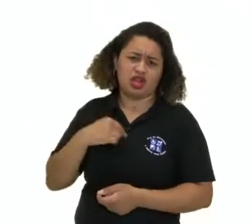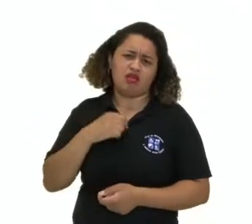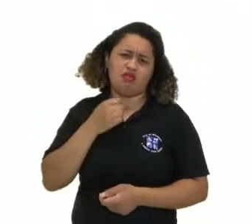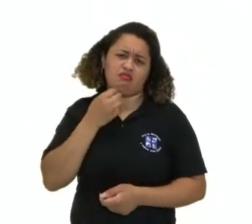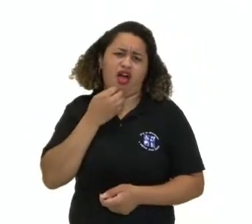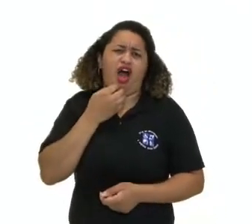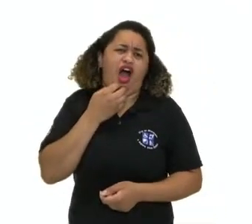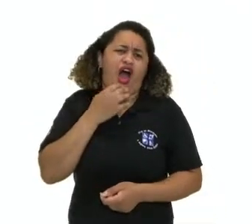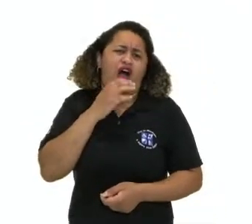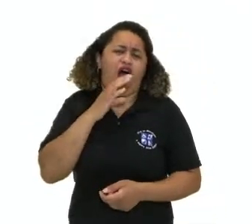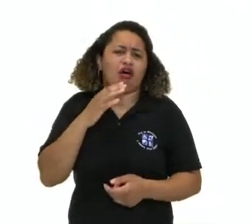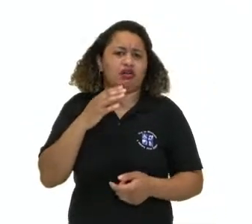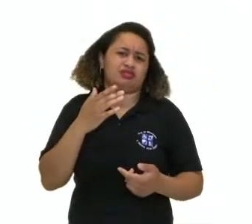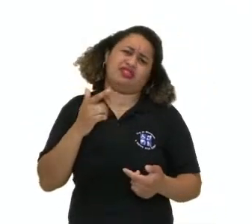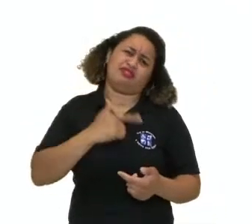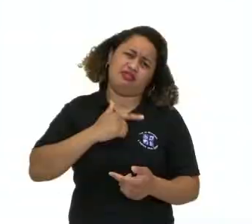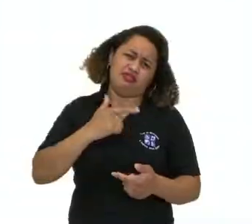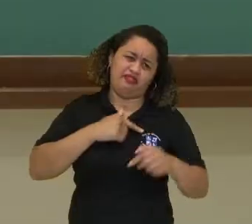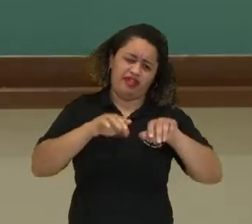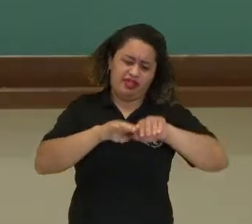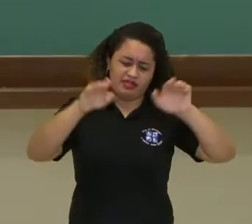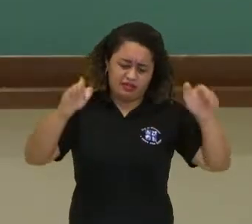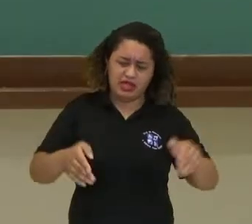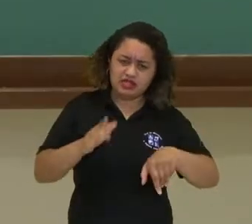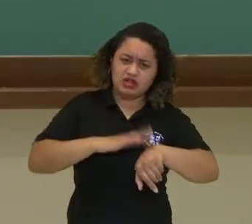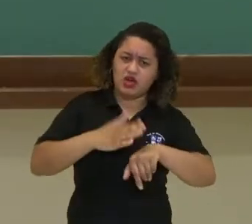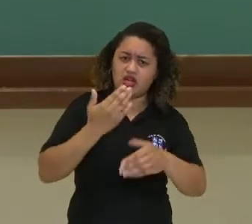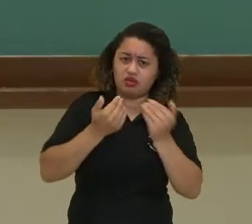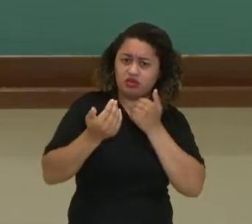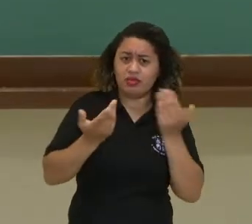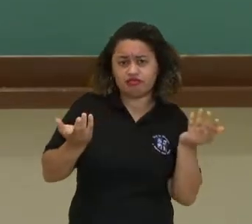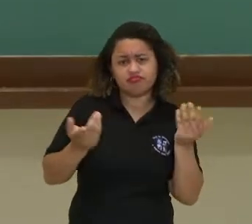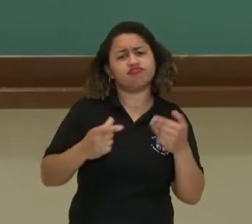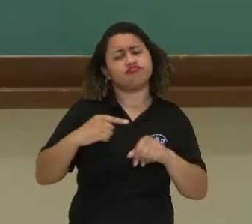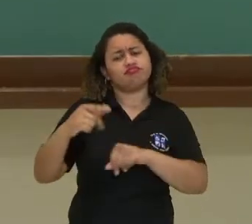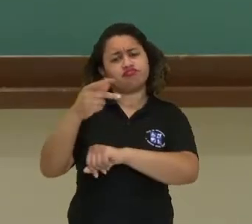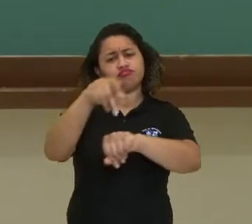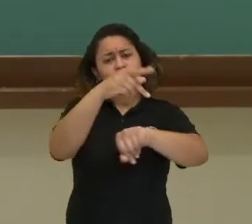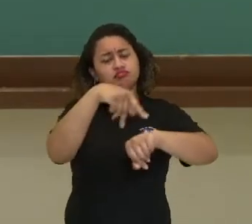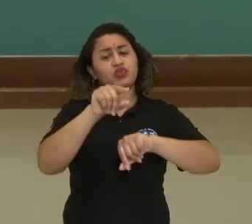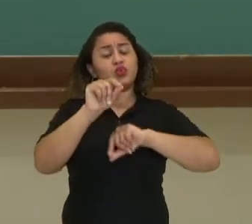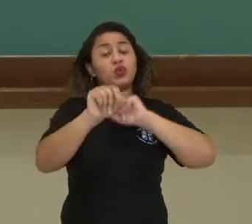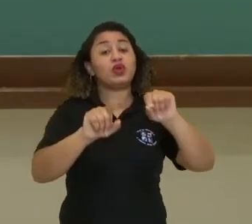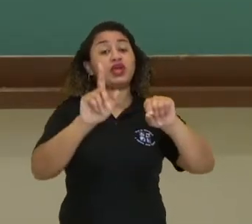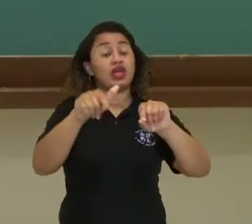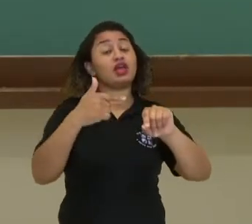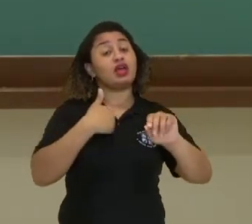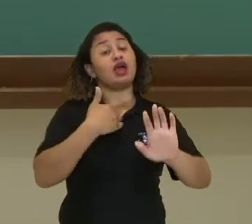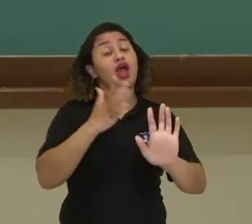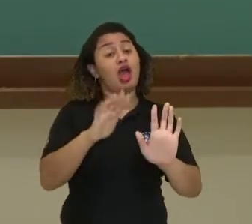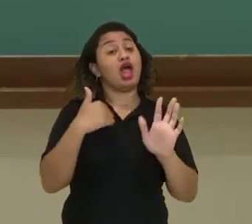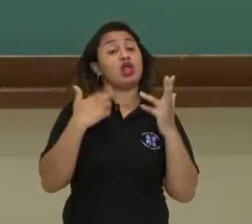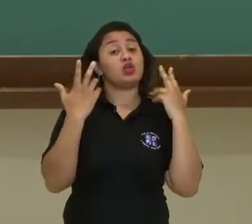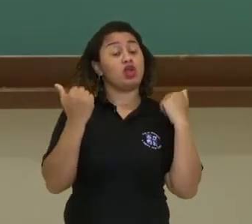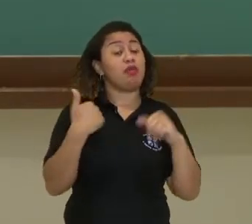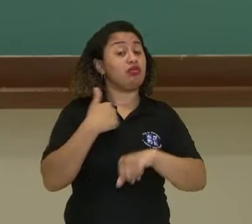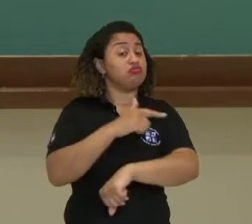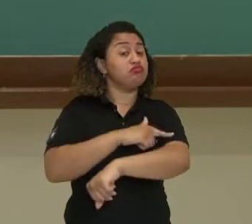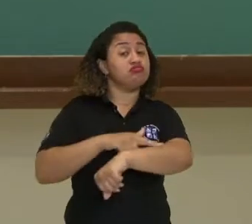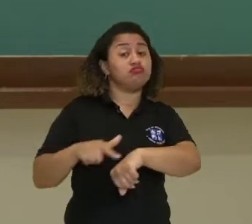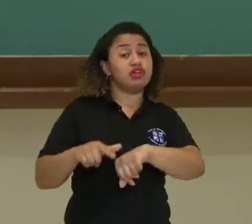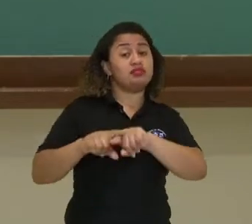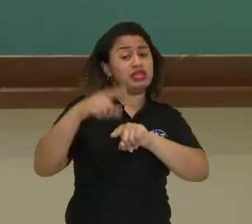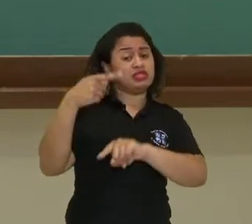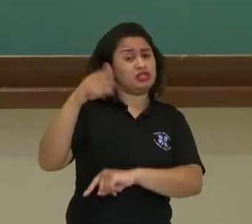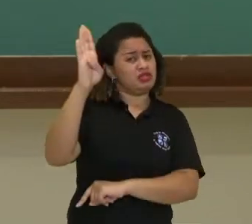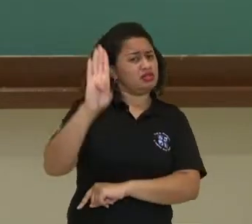na mesa, arrotar na frente das pessoas. Aqui existem países que isso é considerado educado. Mas aqui no Brasil é muita falta de